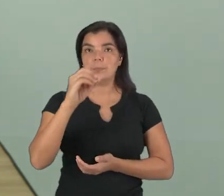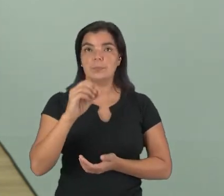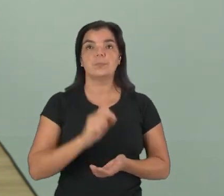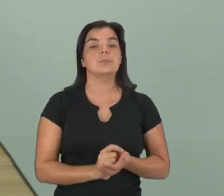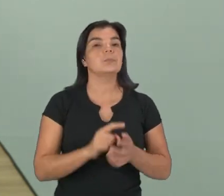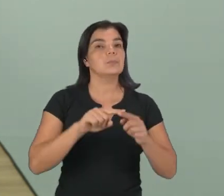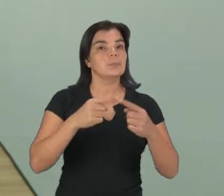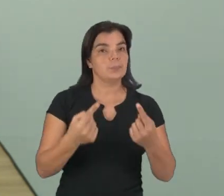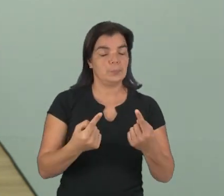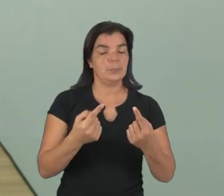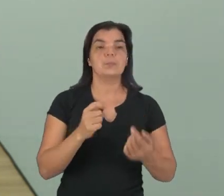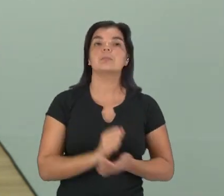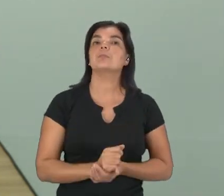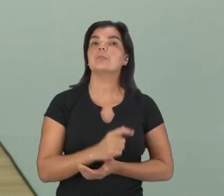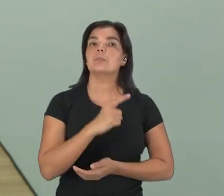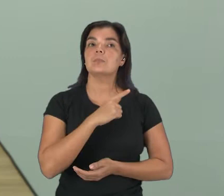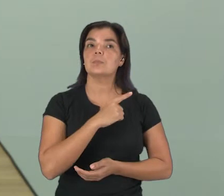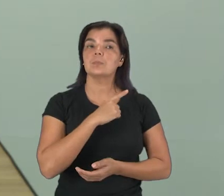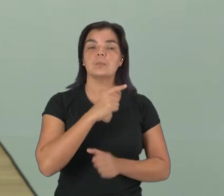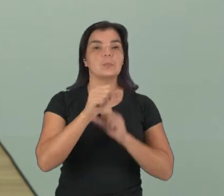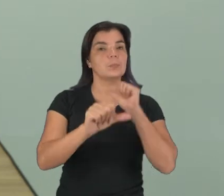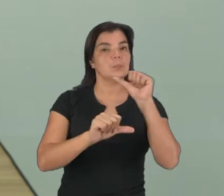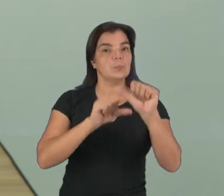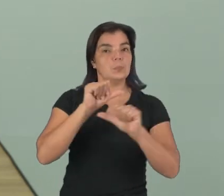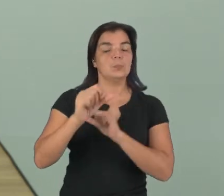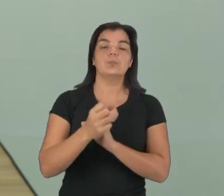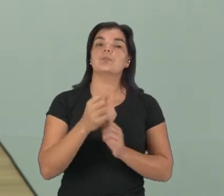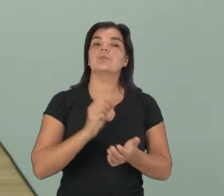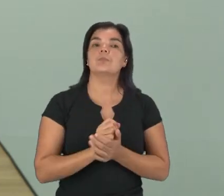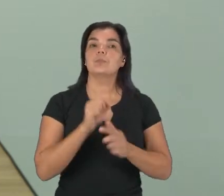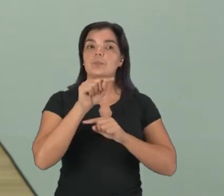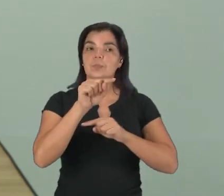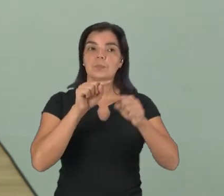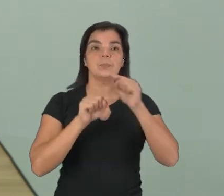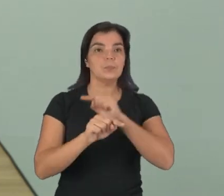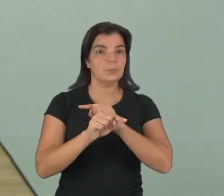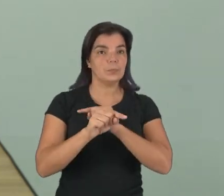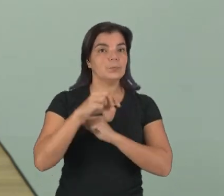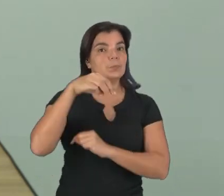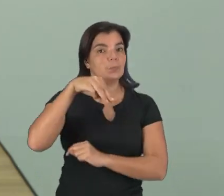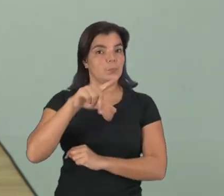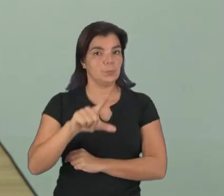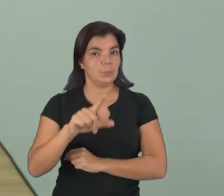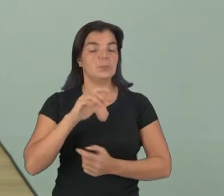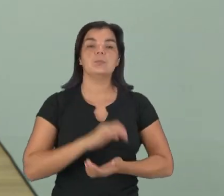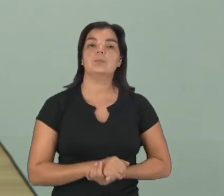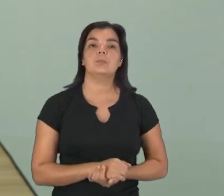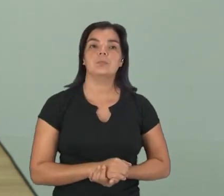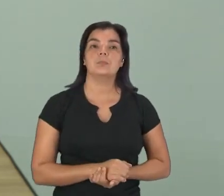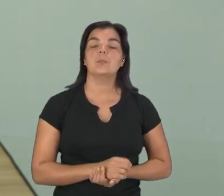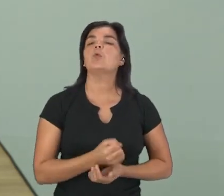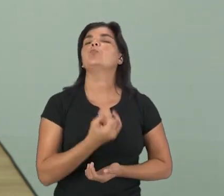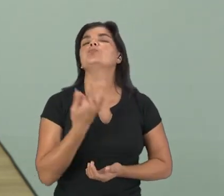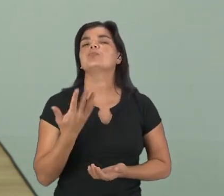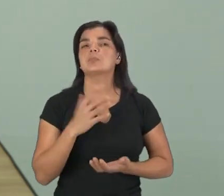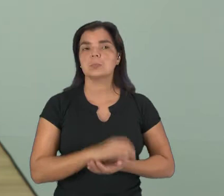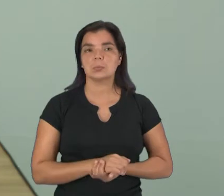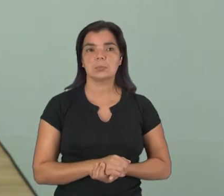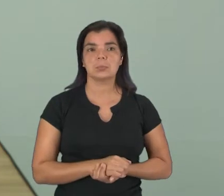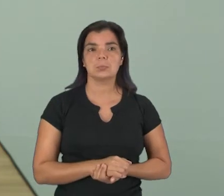mas agora eu vou ter que dividir a quantidade de ml por quanto?